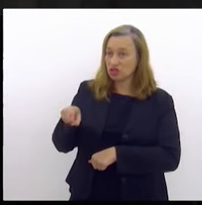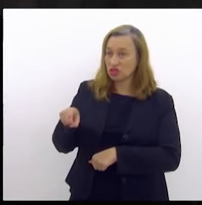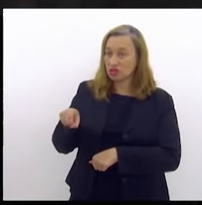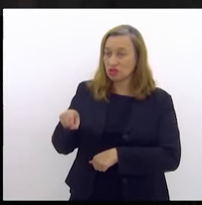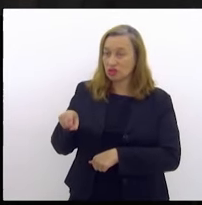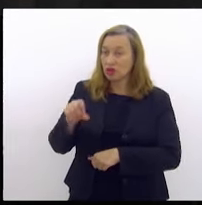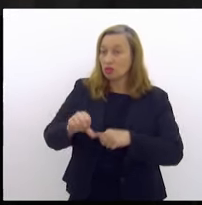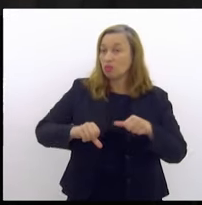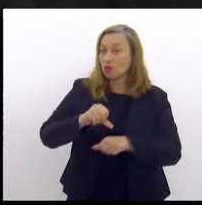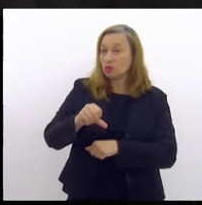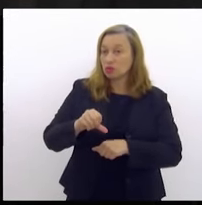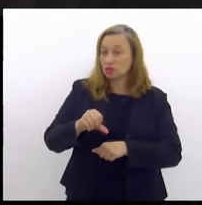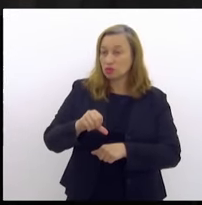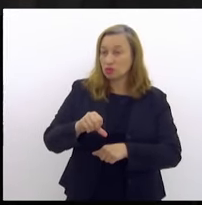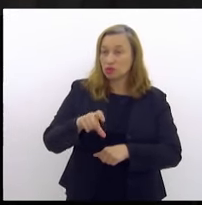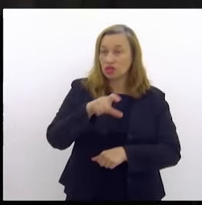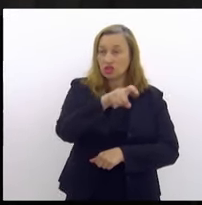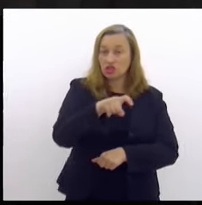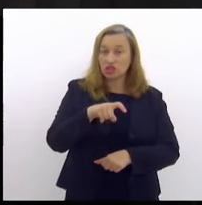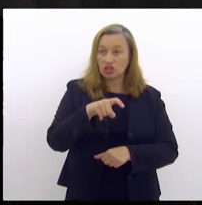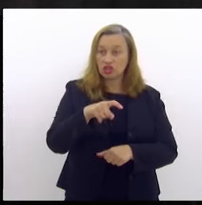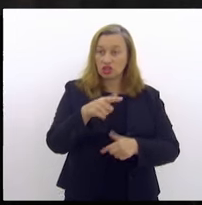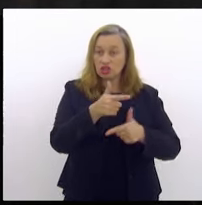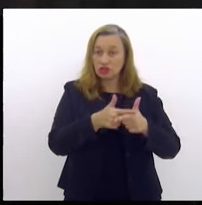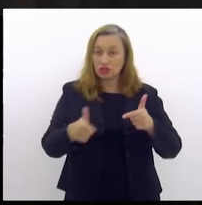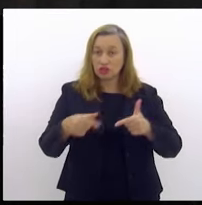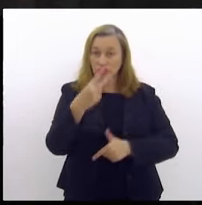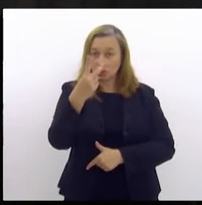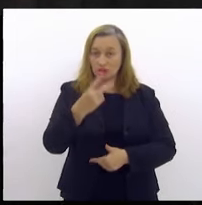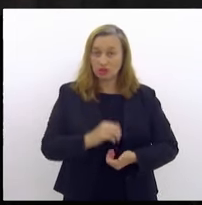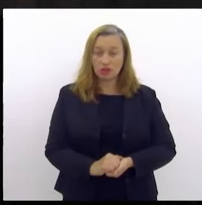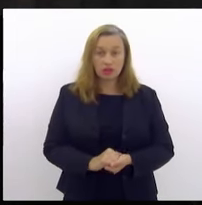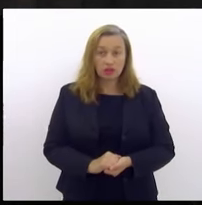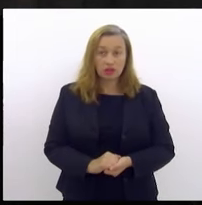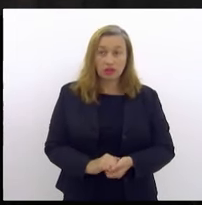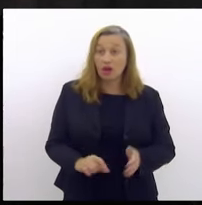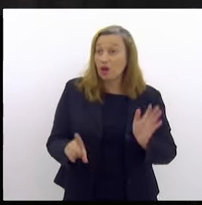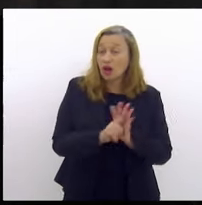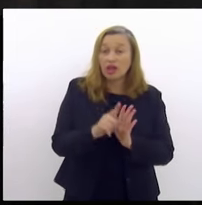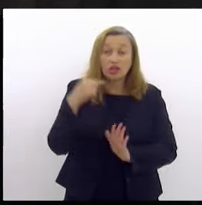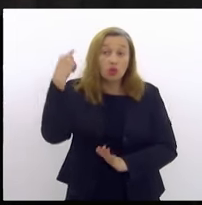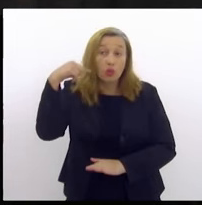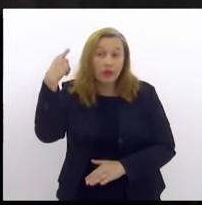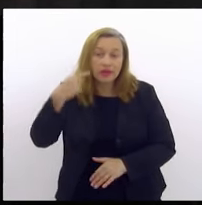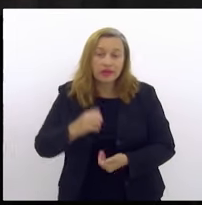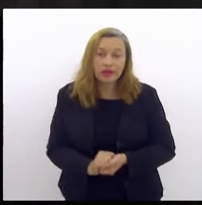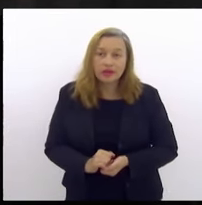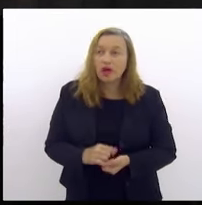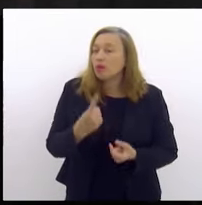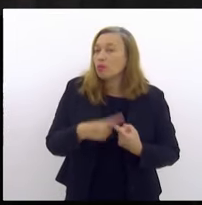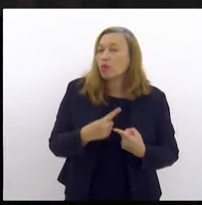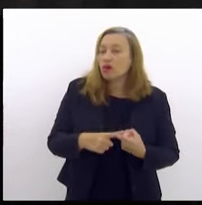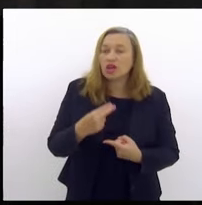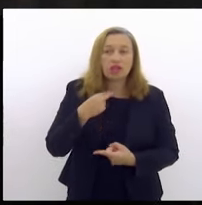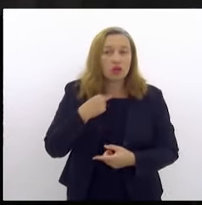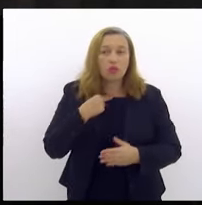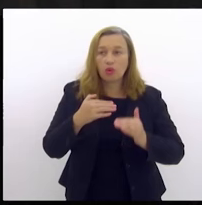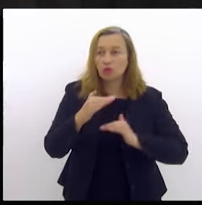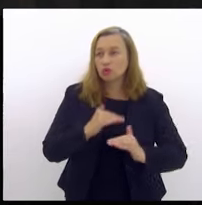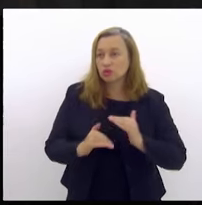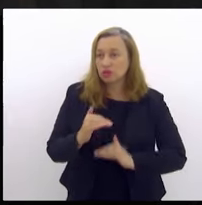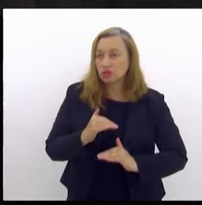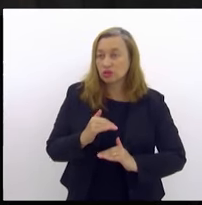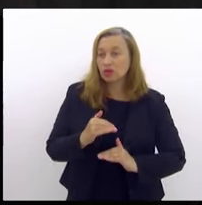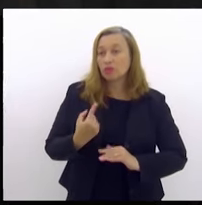X, será X dividido por 2. É uma lei inócua, porque não pode retroagir, porque é o